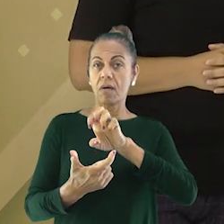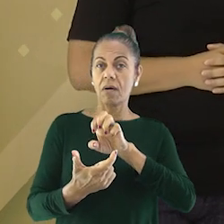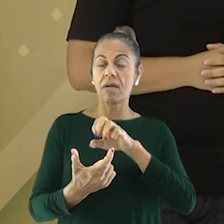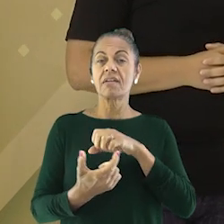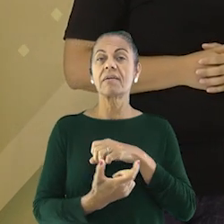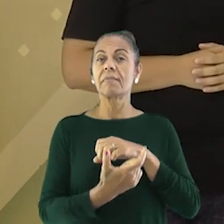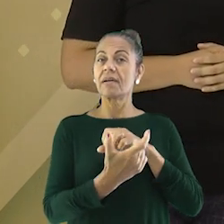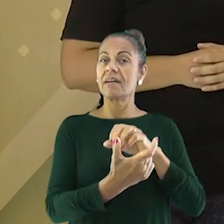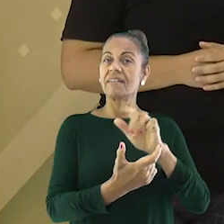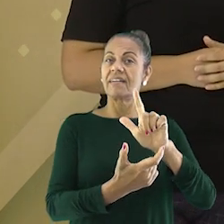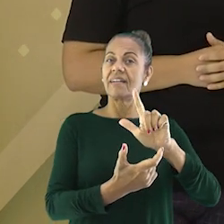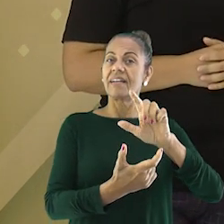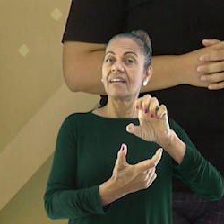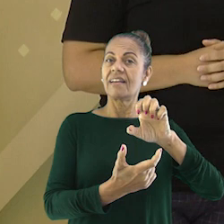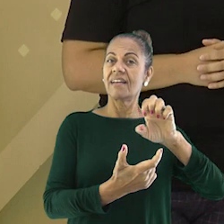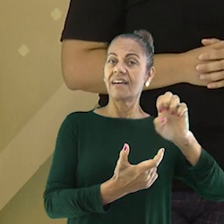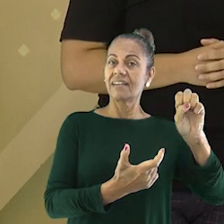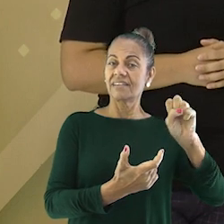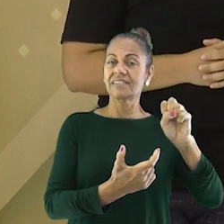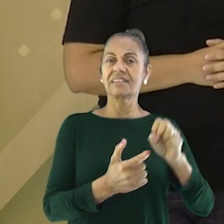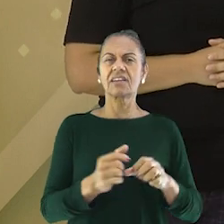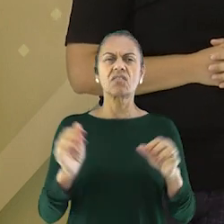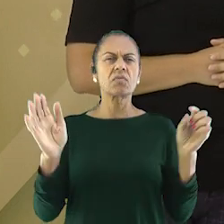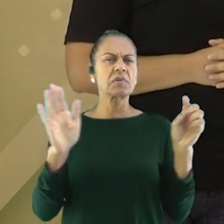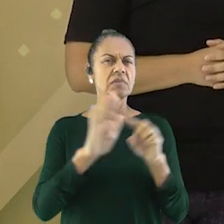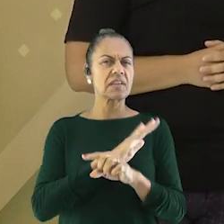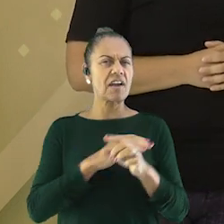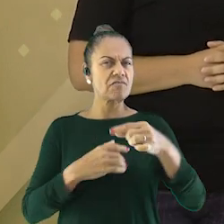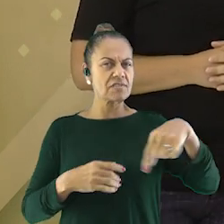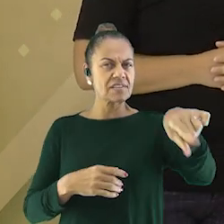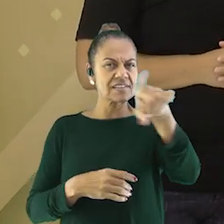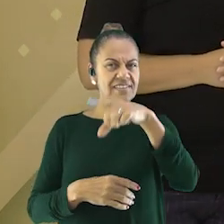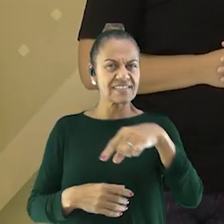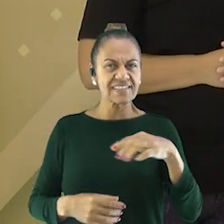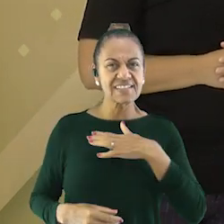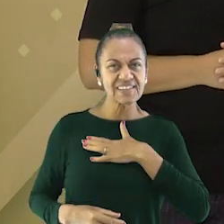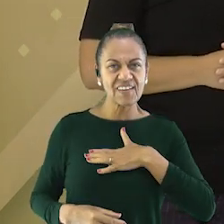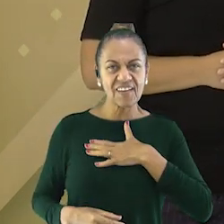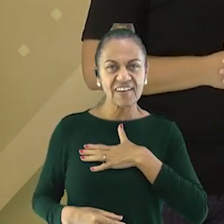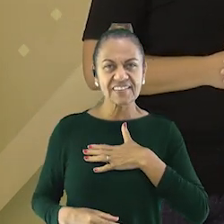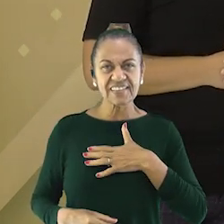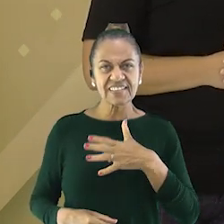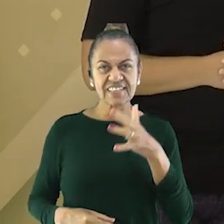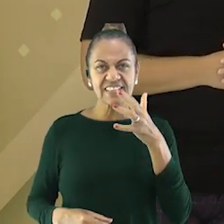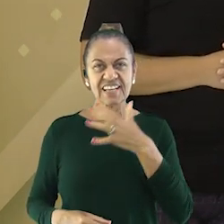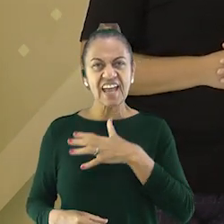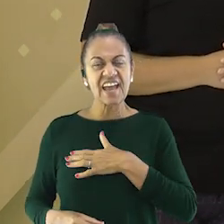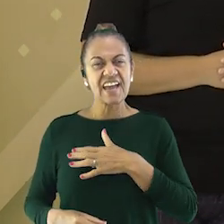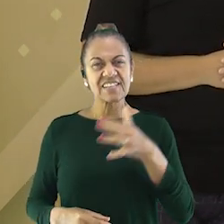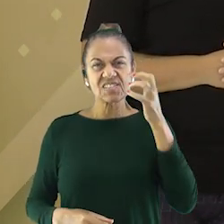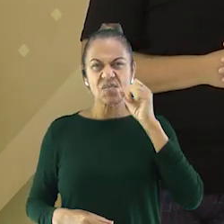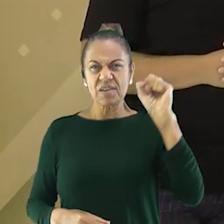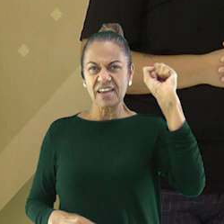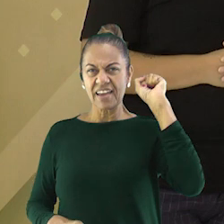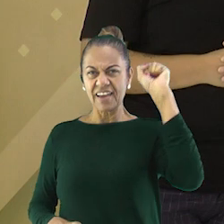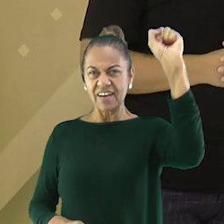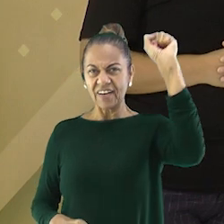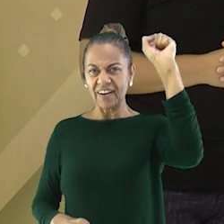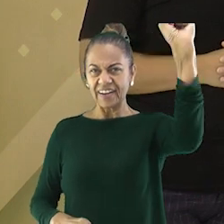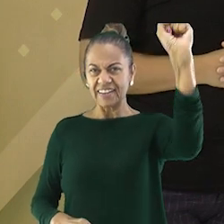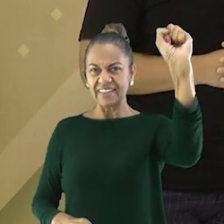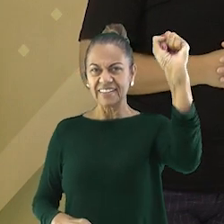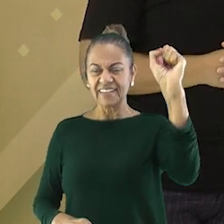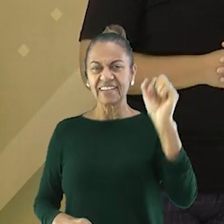a vocês. Vocês gostam de super-heróis? Sim? Que legal! Eu curto vários. Quem acham que é